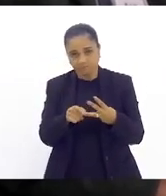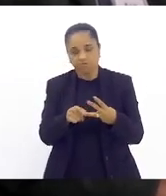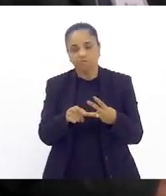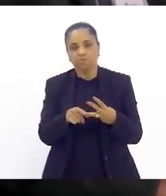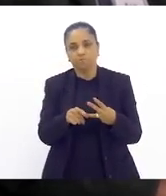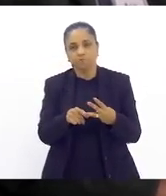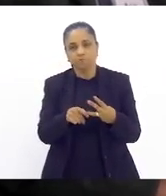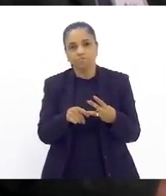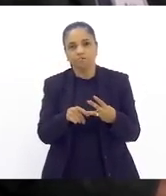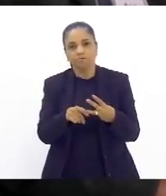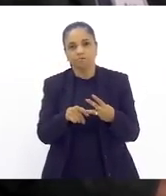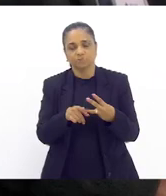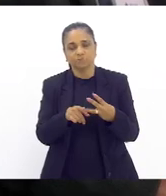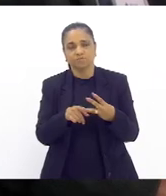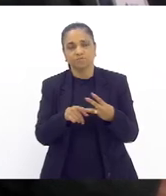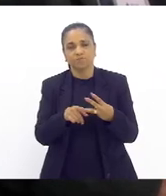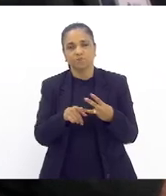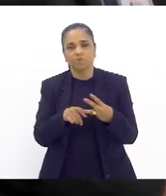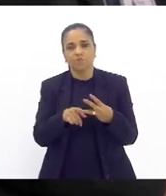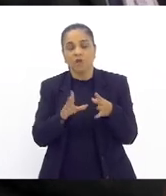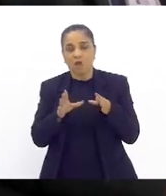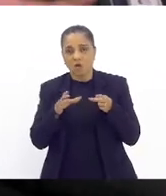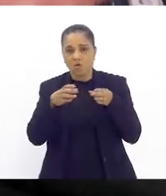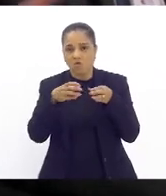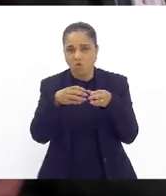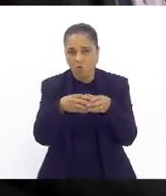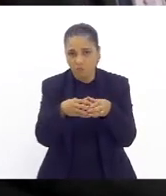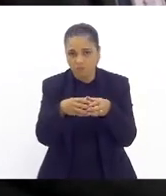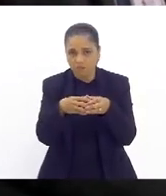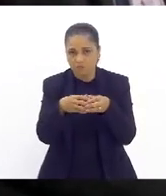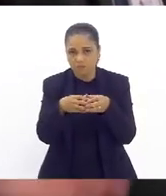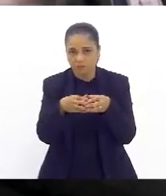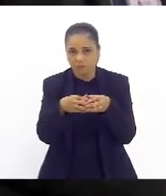eu queria deixar a comissão